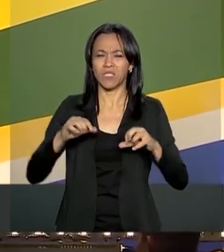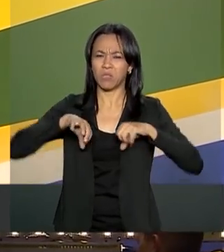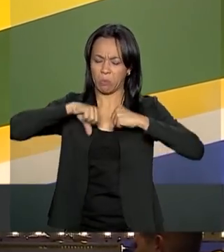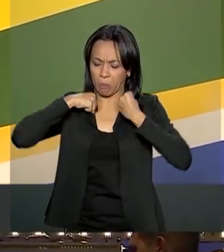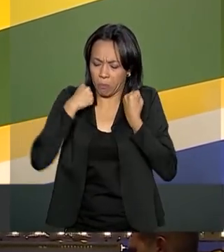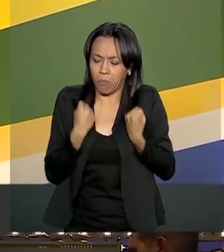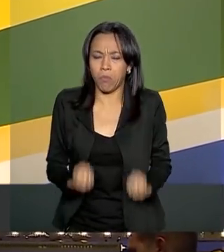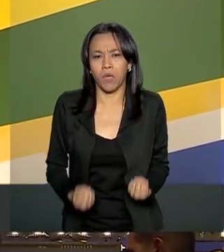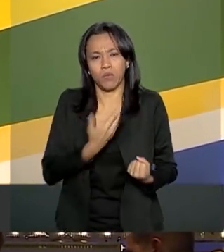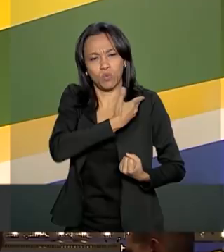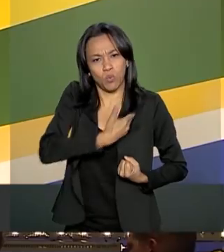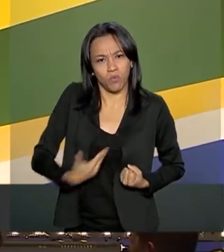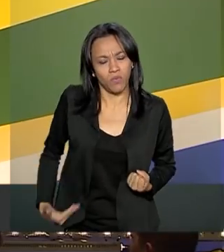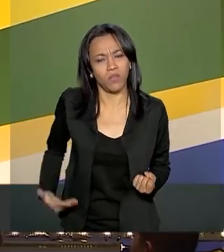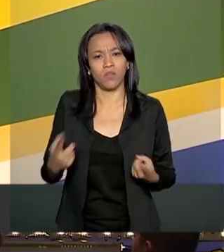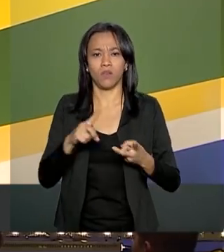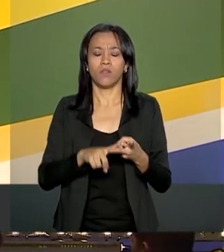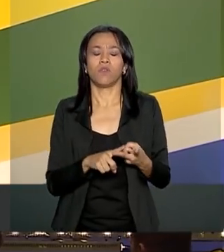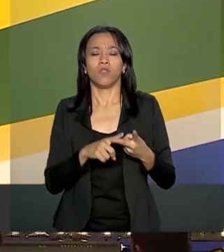a desburocratização,